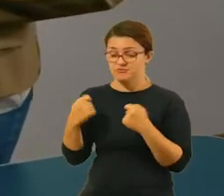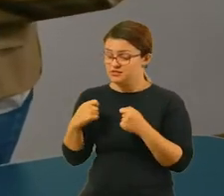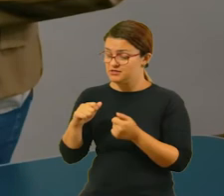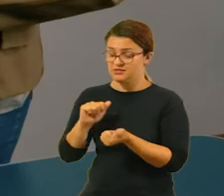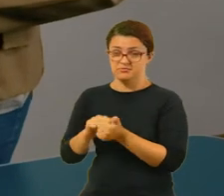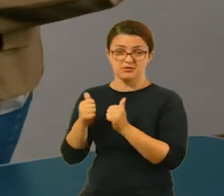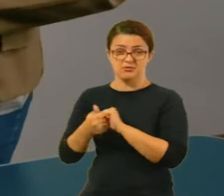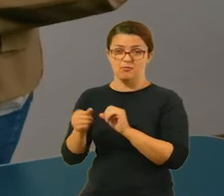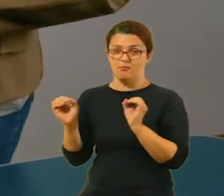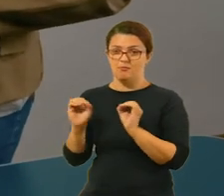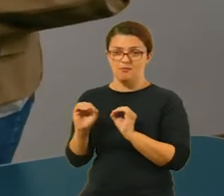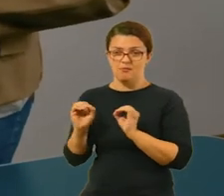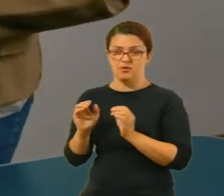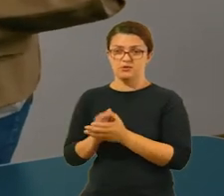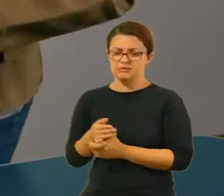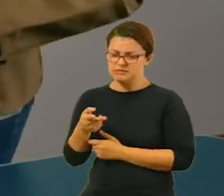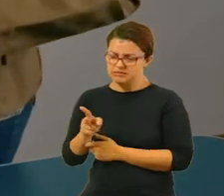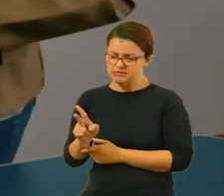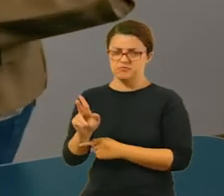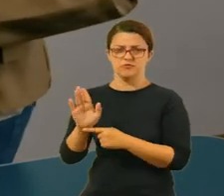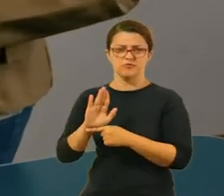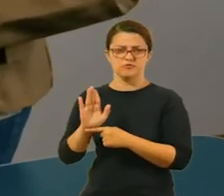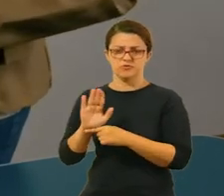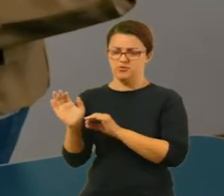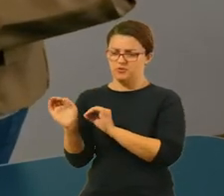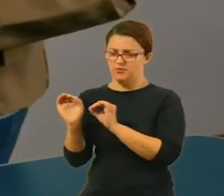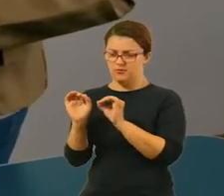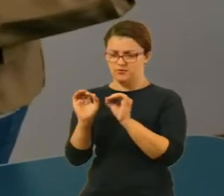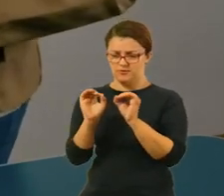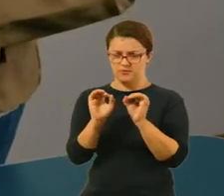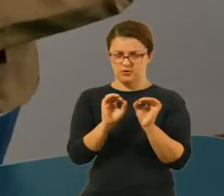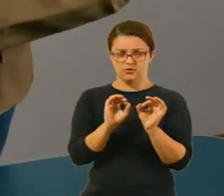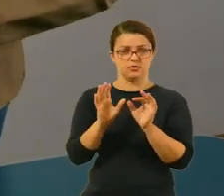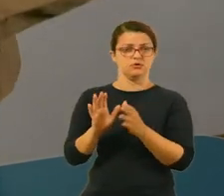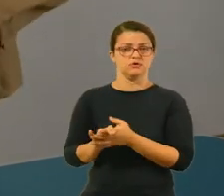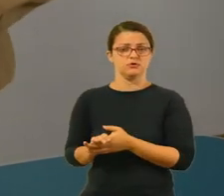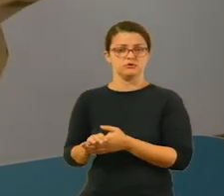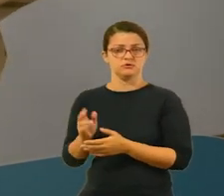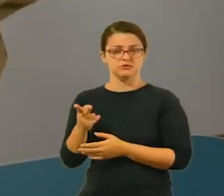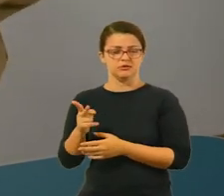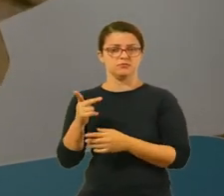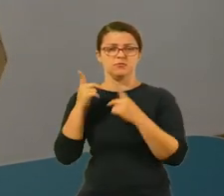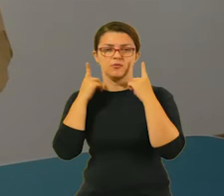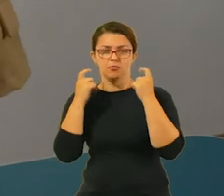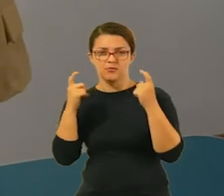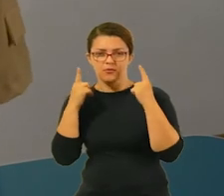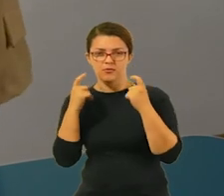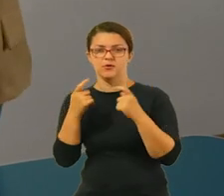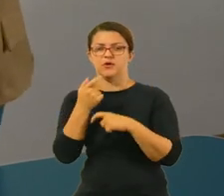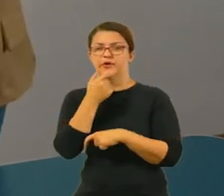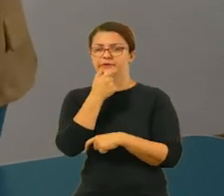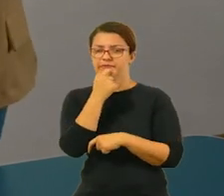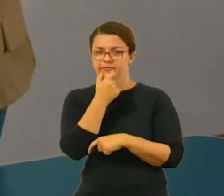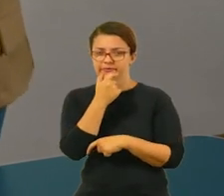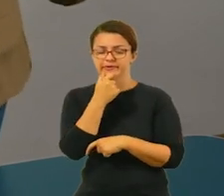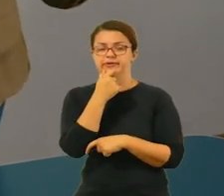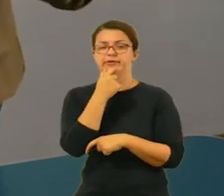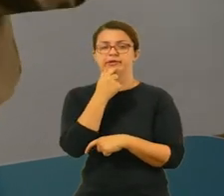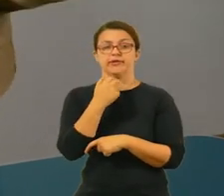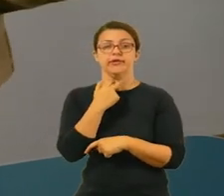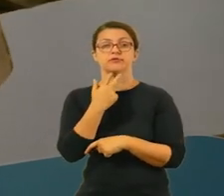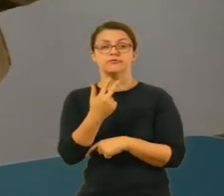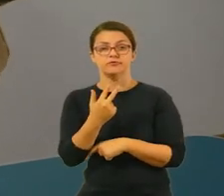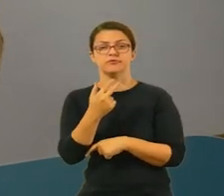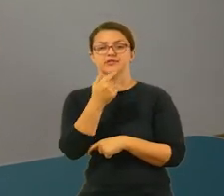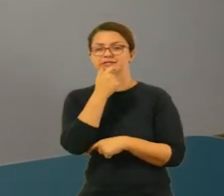também. Não precisamos nada de adaptação, tem sempre o vídeo com a sonoridade, com a